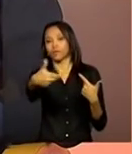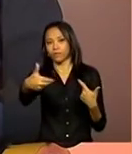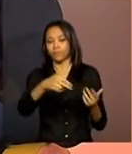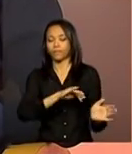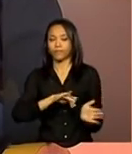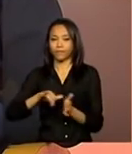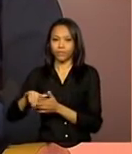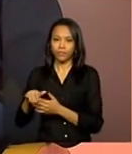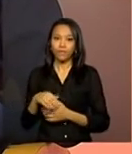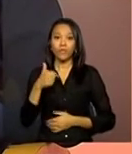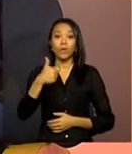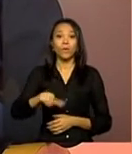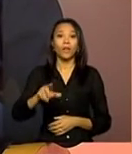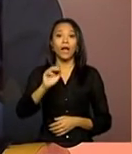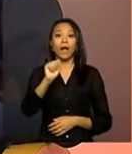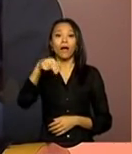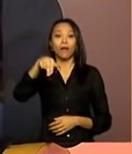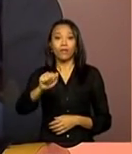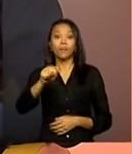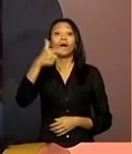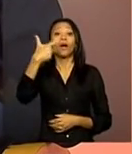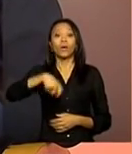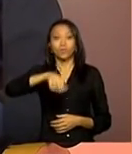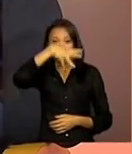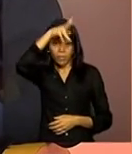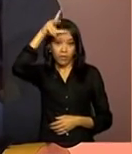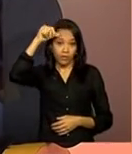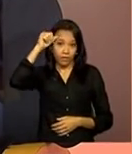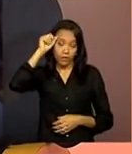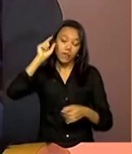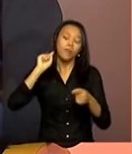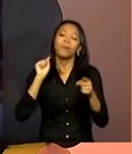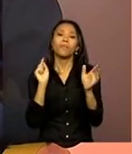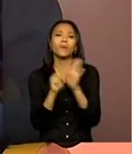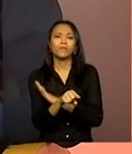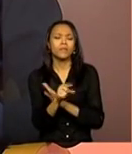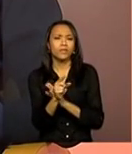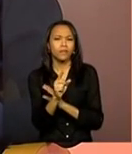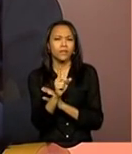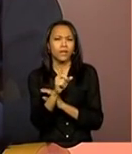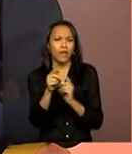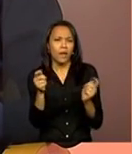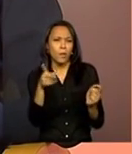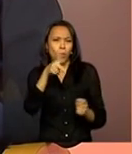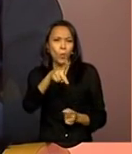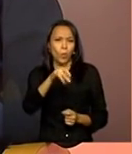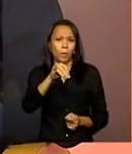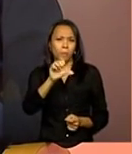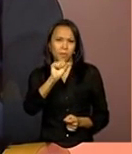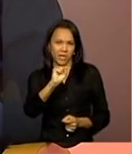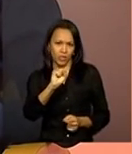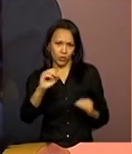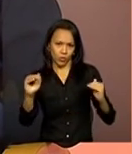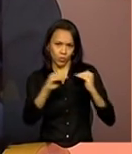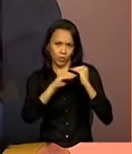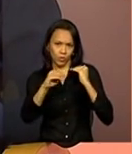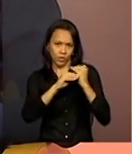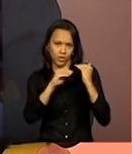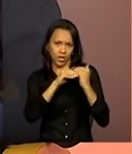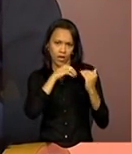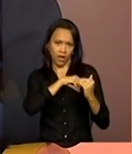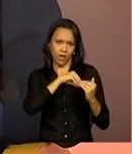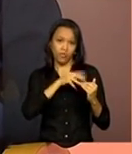previsão Ana Maria do Amazonas ela pergunta a previsão para igualar o piso da equipe volante com o piso do piif